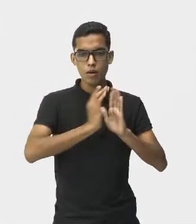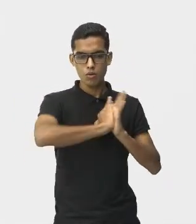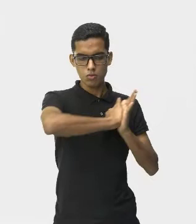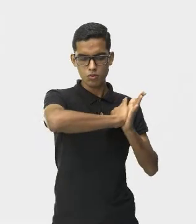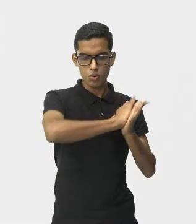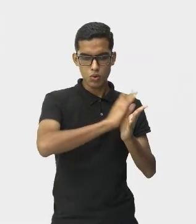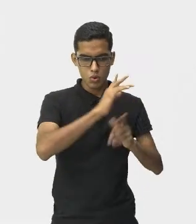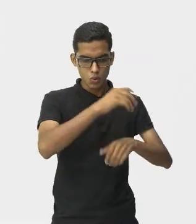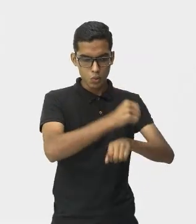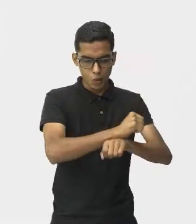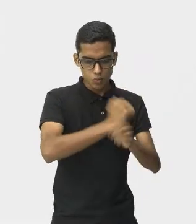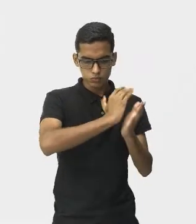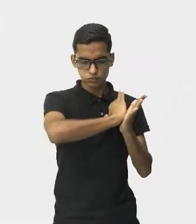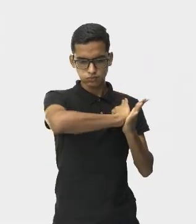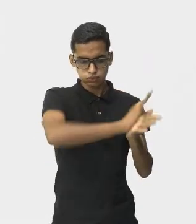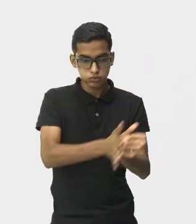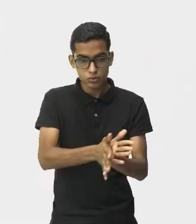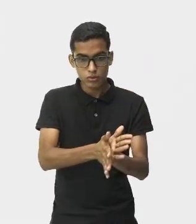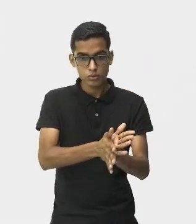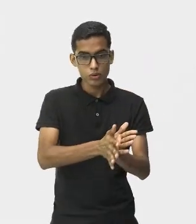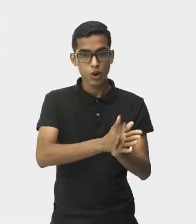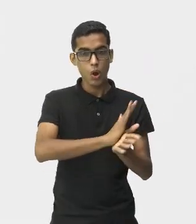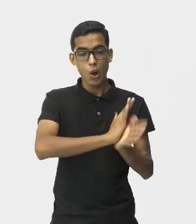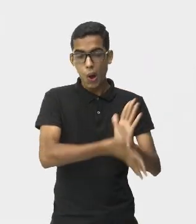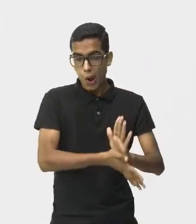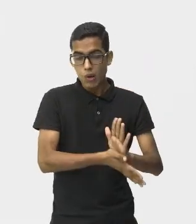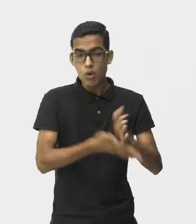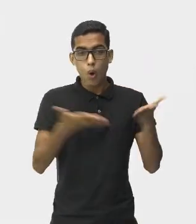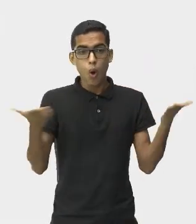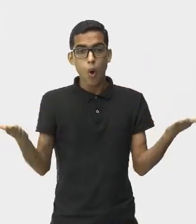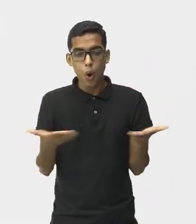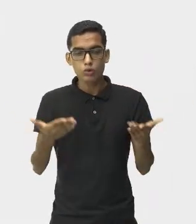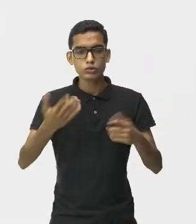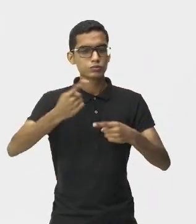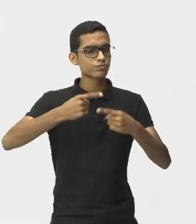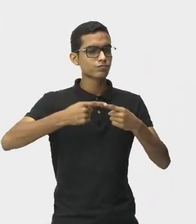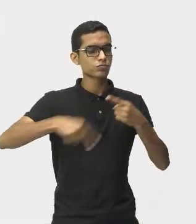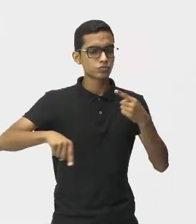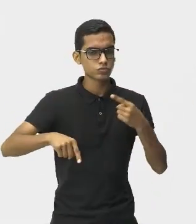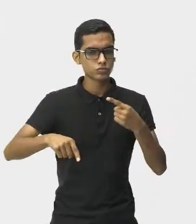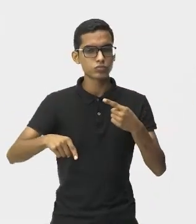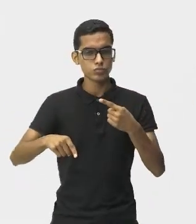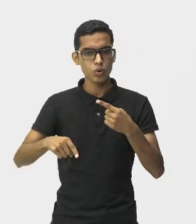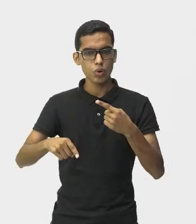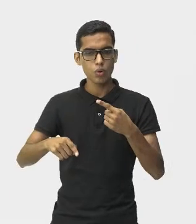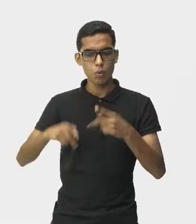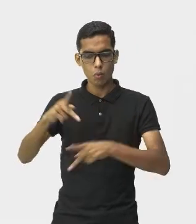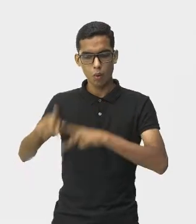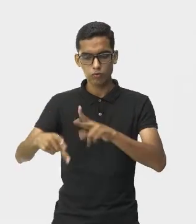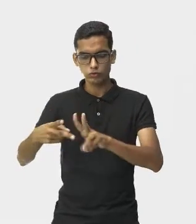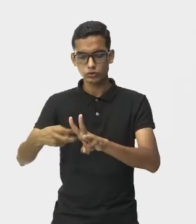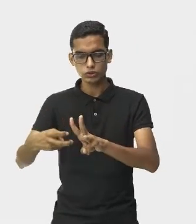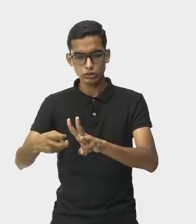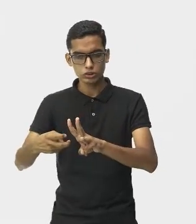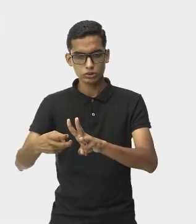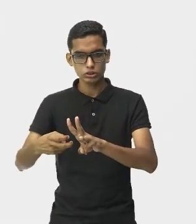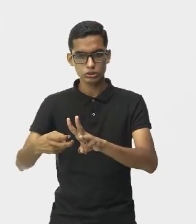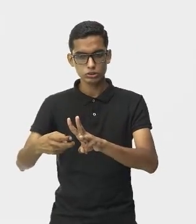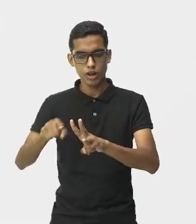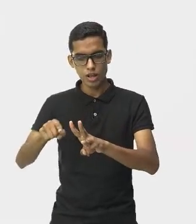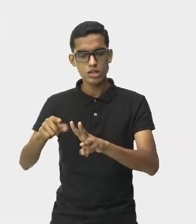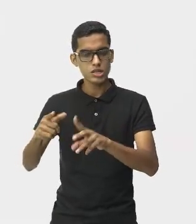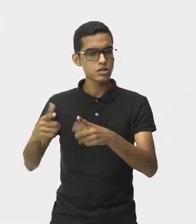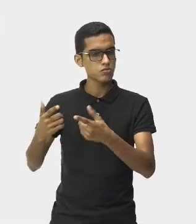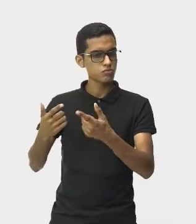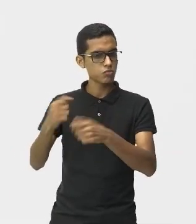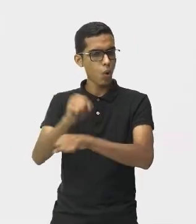o Marquês de Pombal diz, olha, a partir de hoje está proibido o indígena de ser escravizado e ele é obrigado